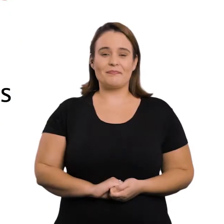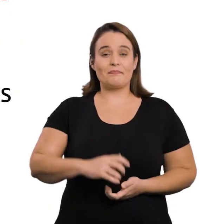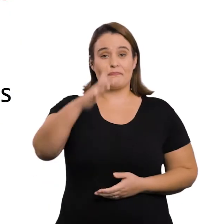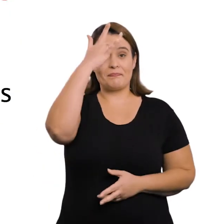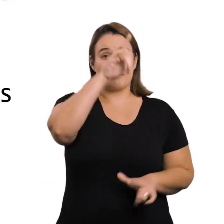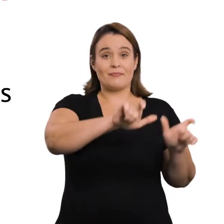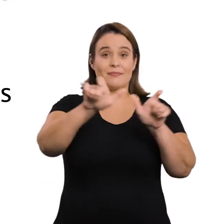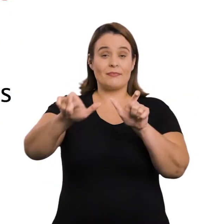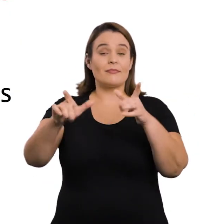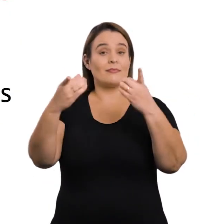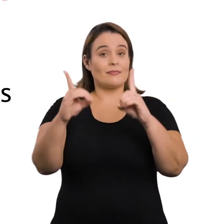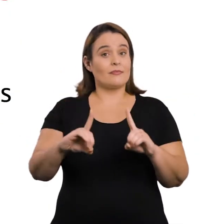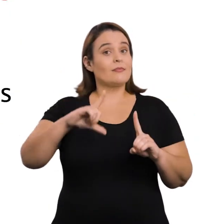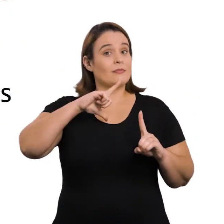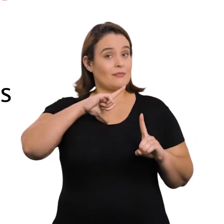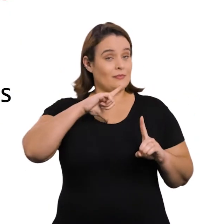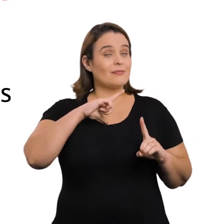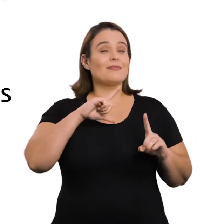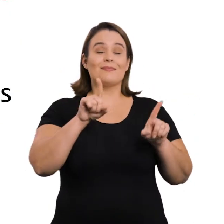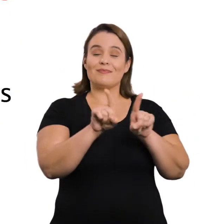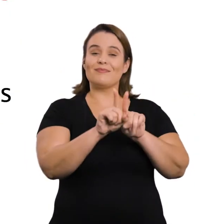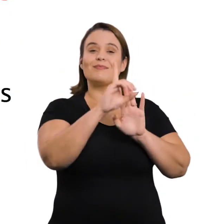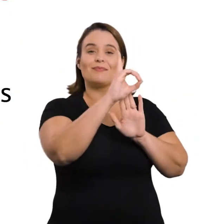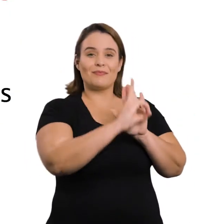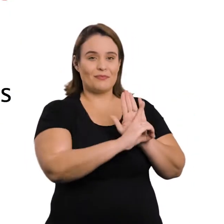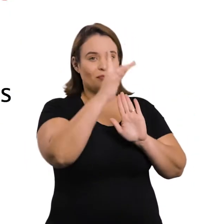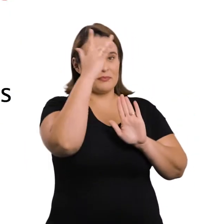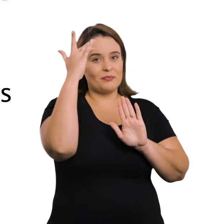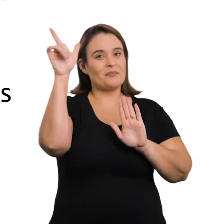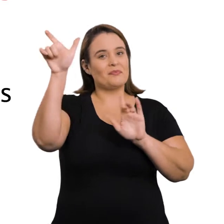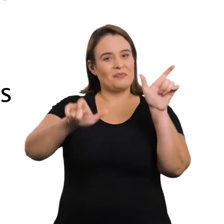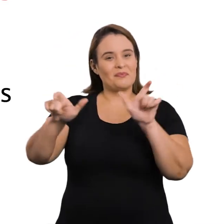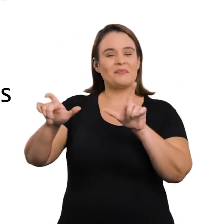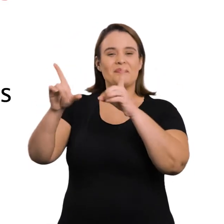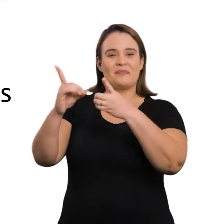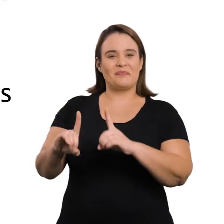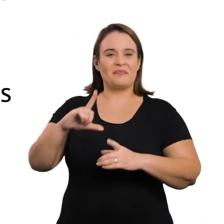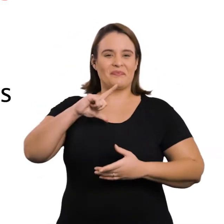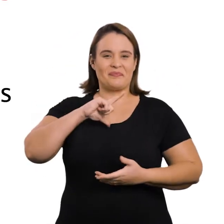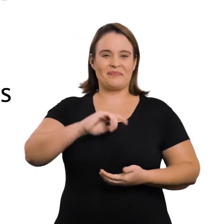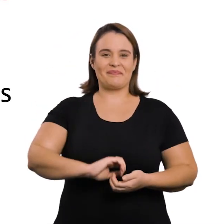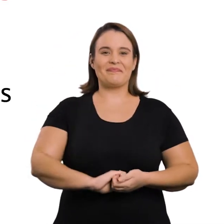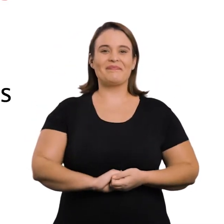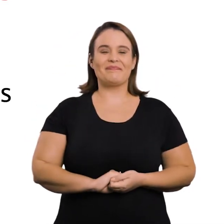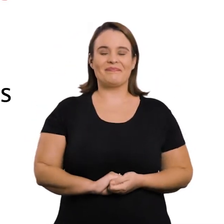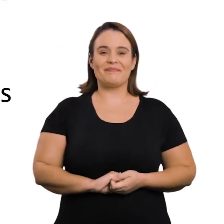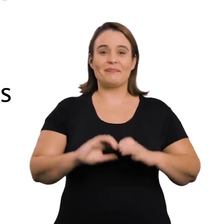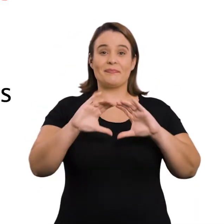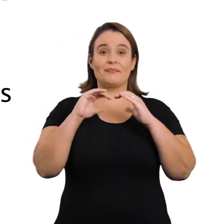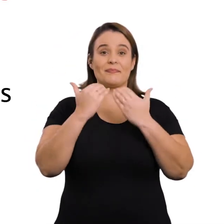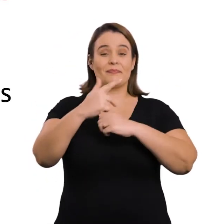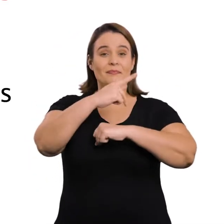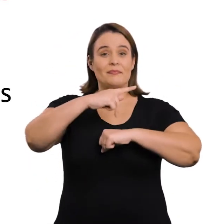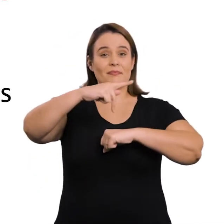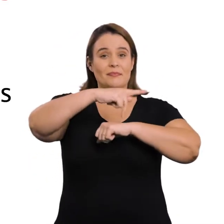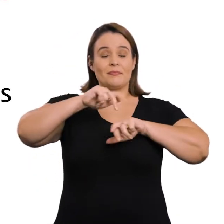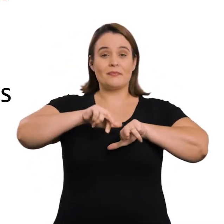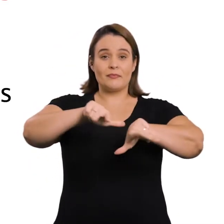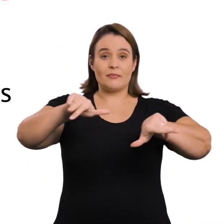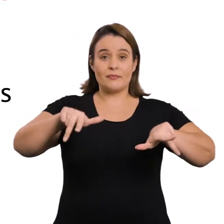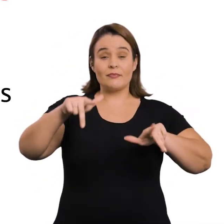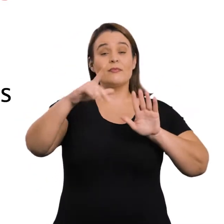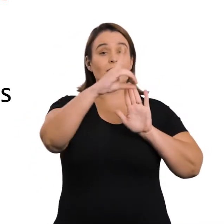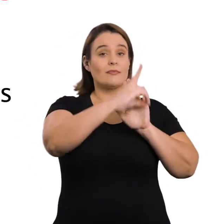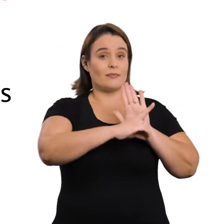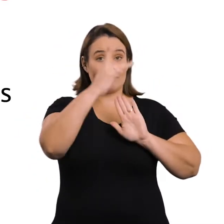Pessoas com deficiência e direitos das pessoas com deficiência. A Convenção Internacional sobre os Direitos